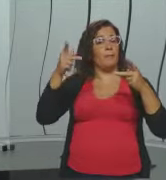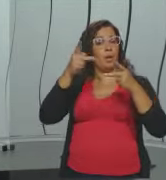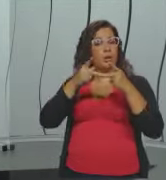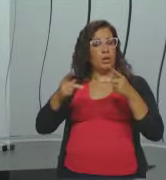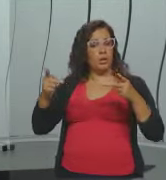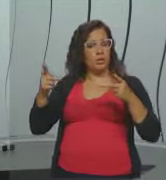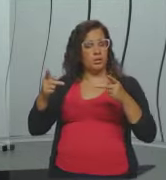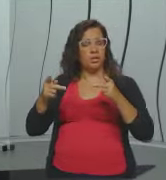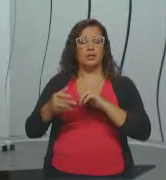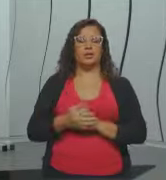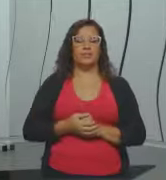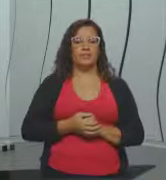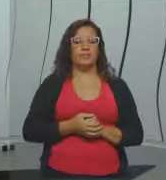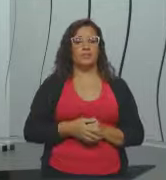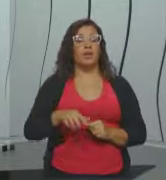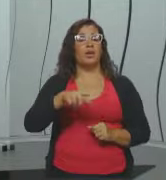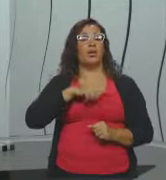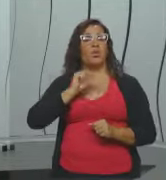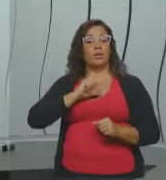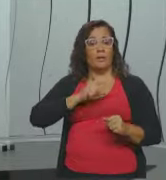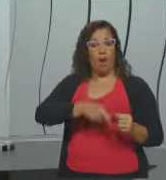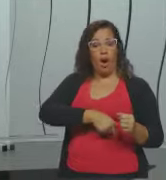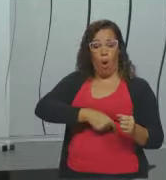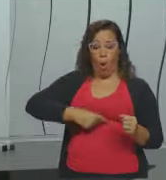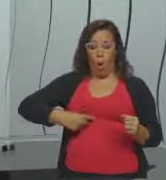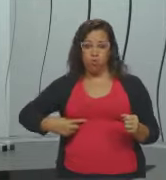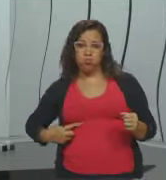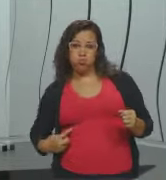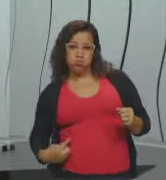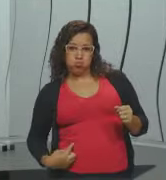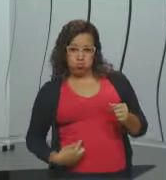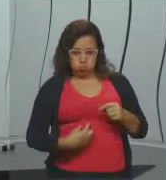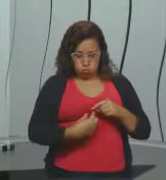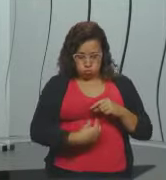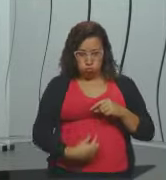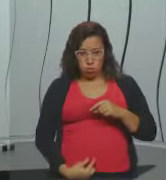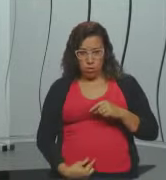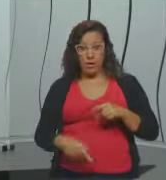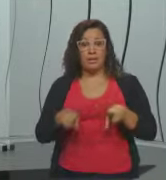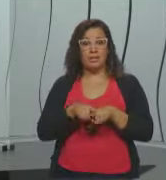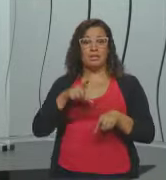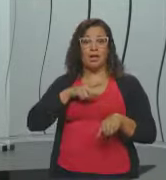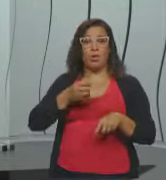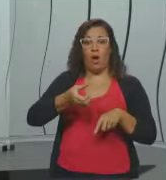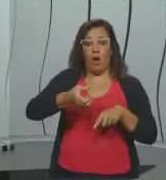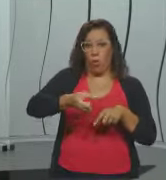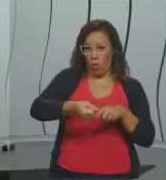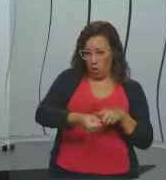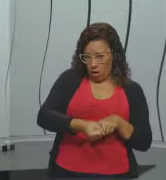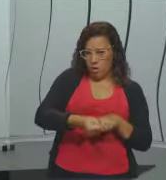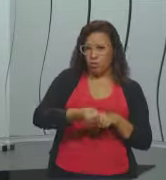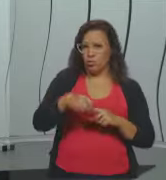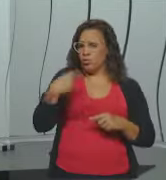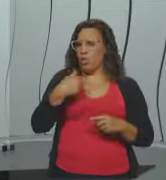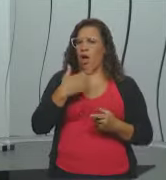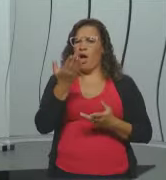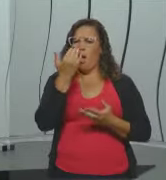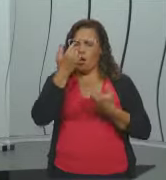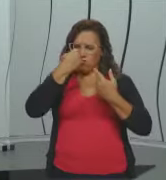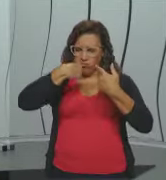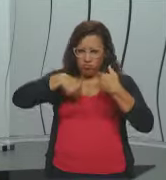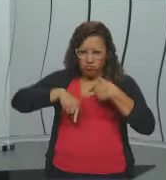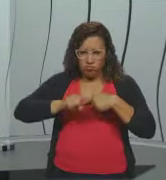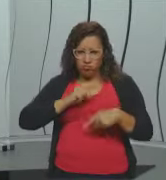E a ideia de que o intestino grosso absorve água. O final do intestino grosso a gente sabe que tem o reto e o ânus, por onde todo o resto, o que